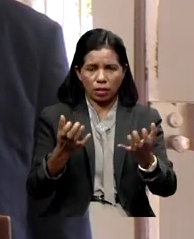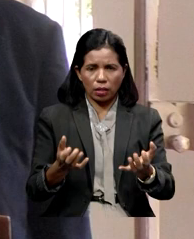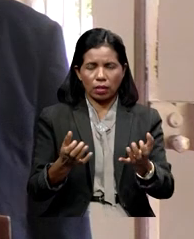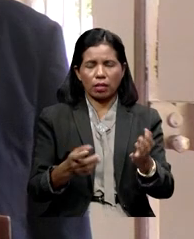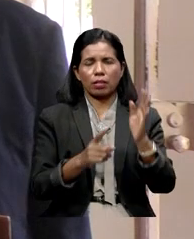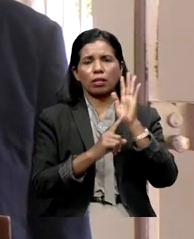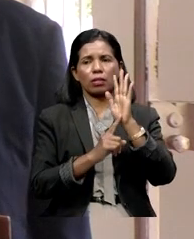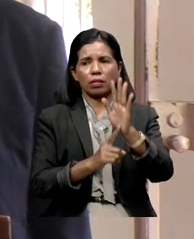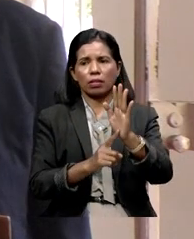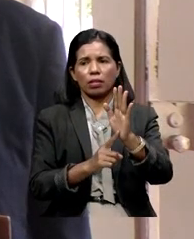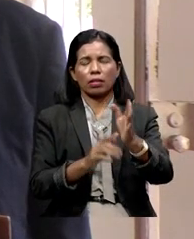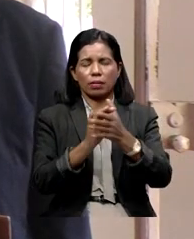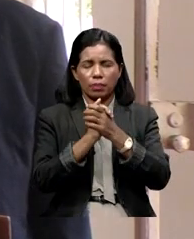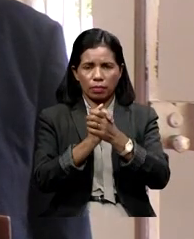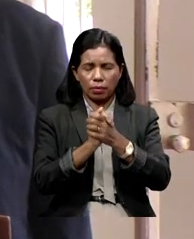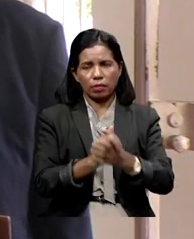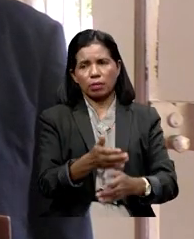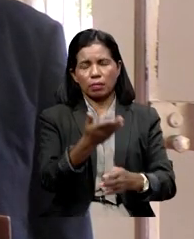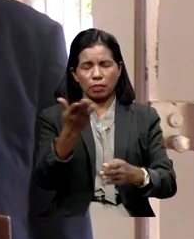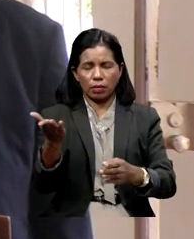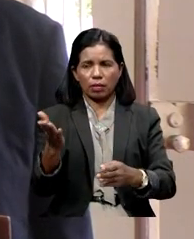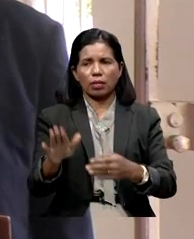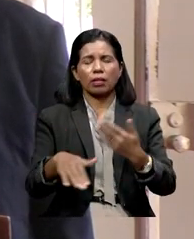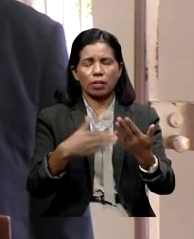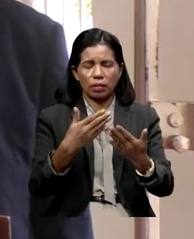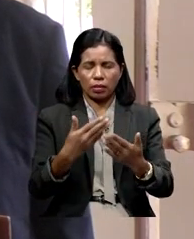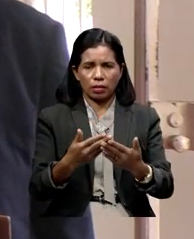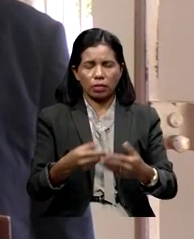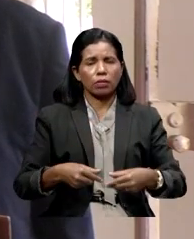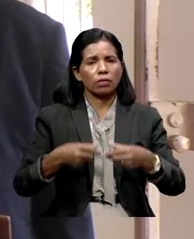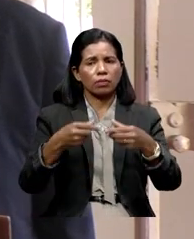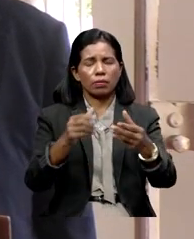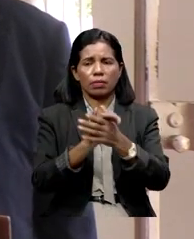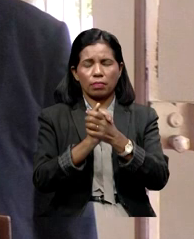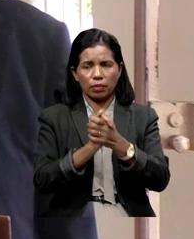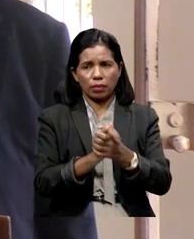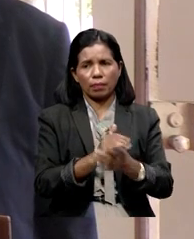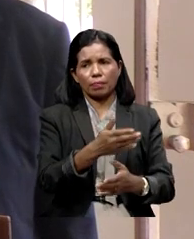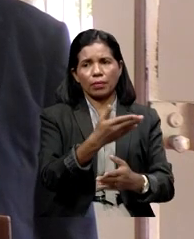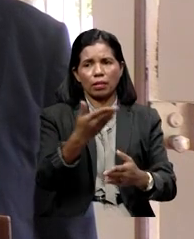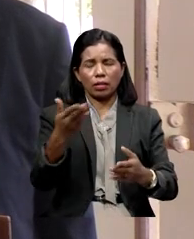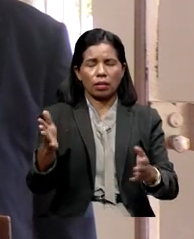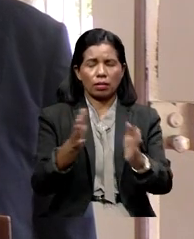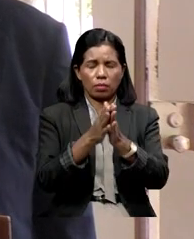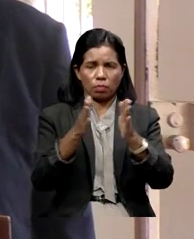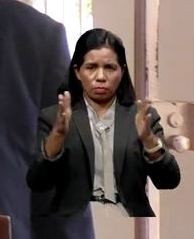para reiterar nuestra felicitación por este gran